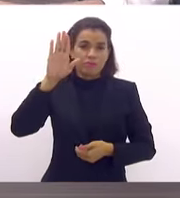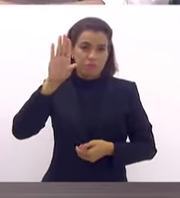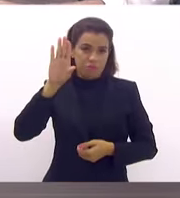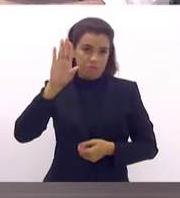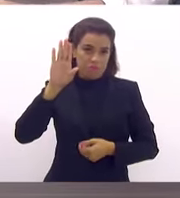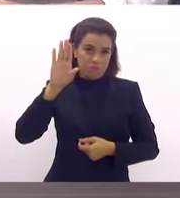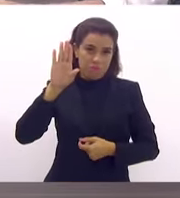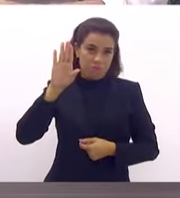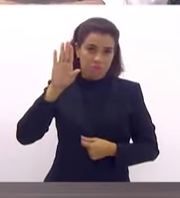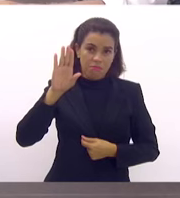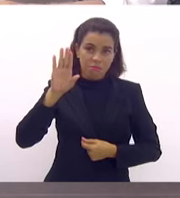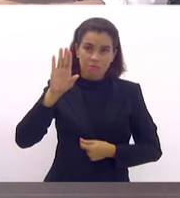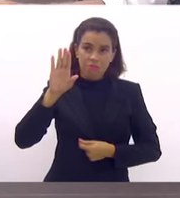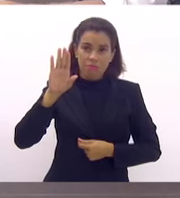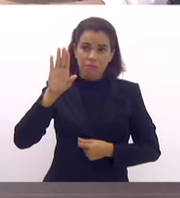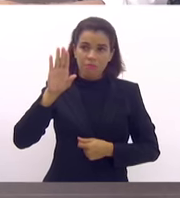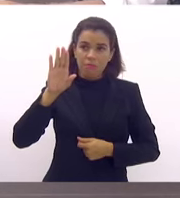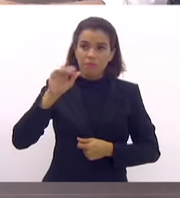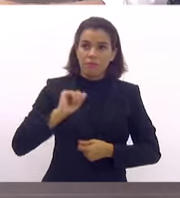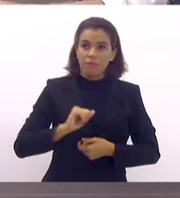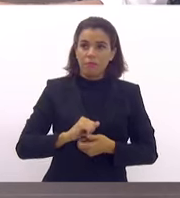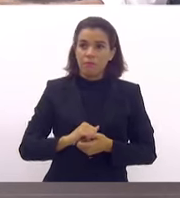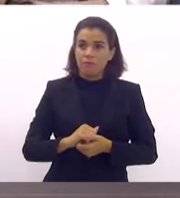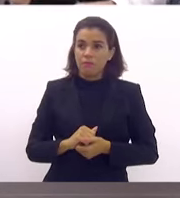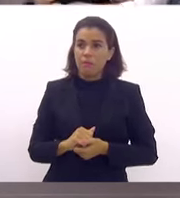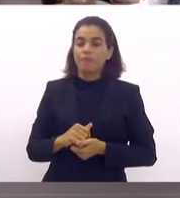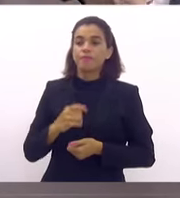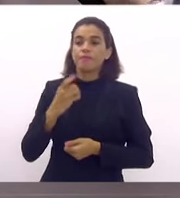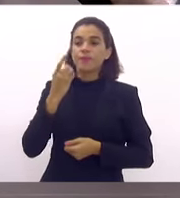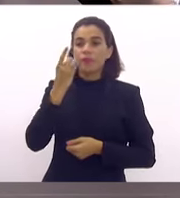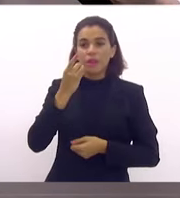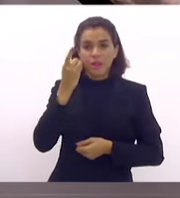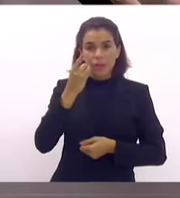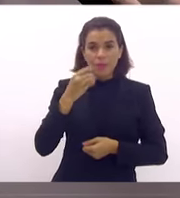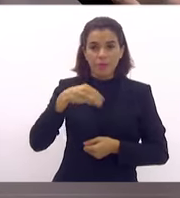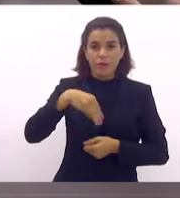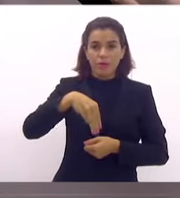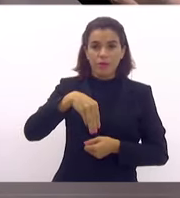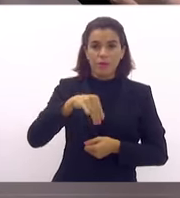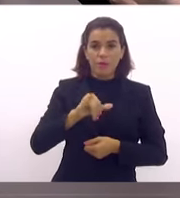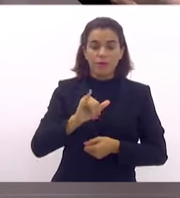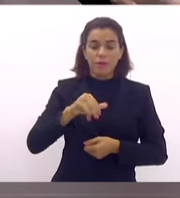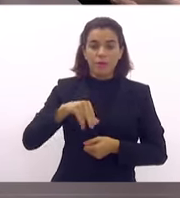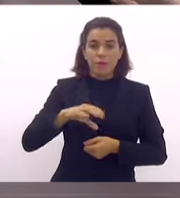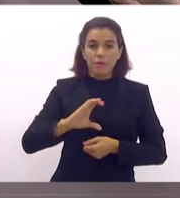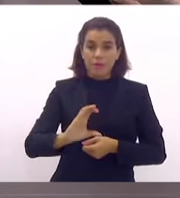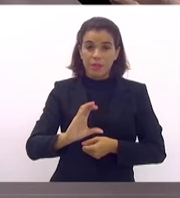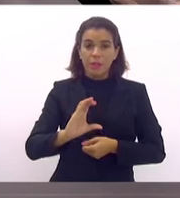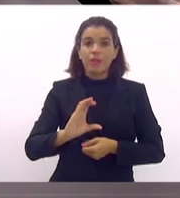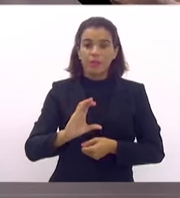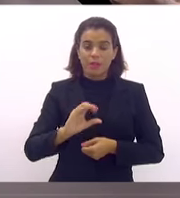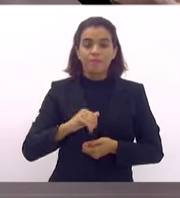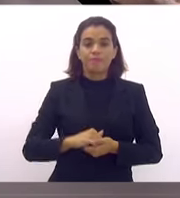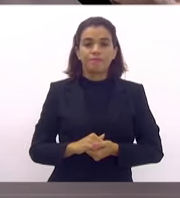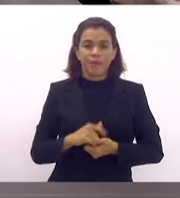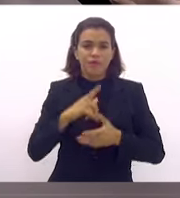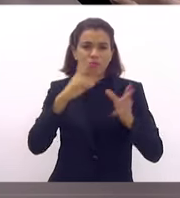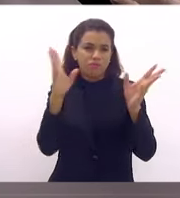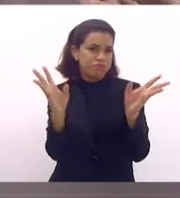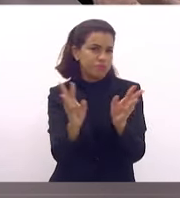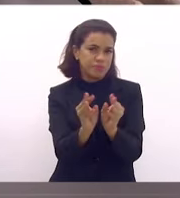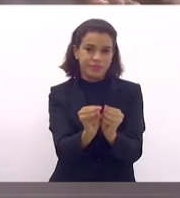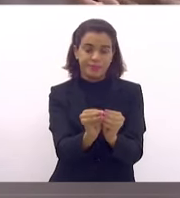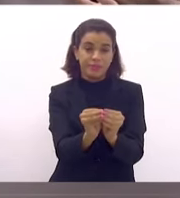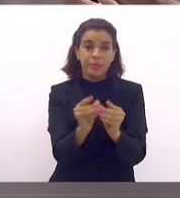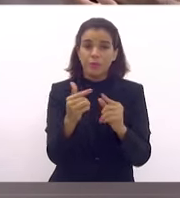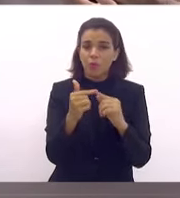deputado Mink discutir. Com a palavra, deputado Carlos Mink. Presidente, doutor Sérgio, serei breve,